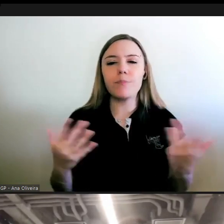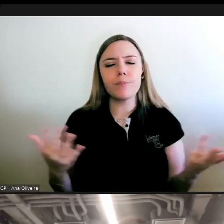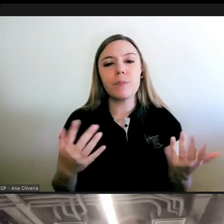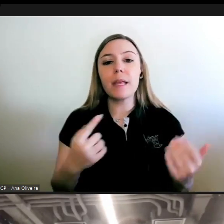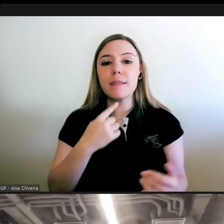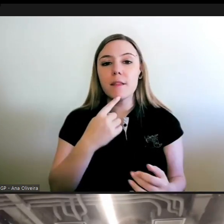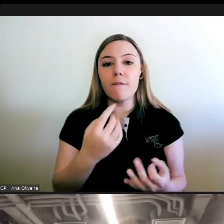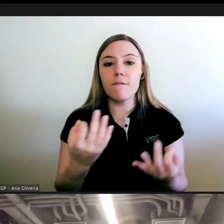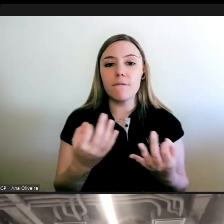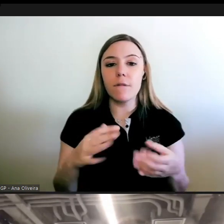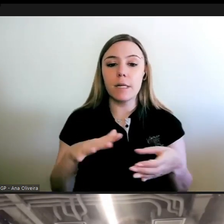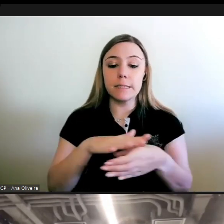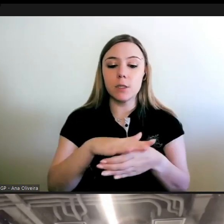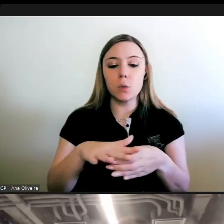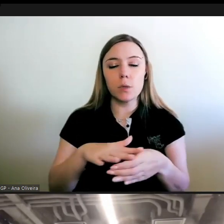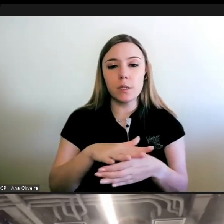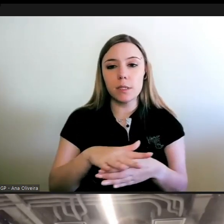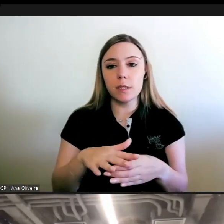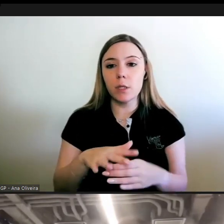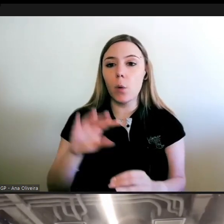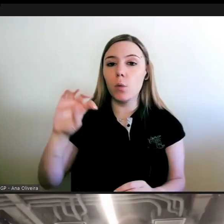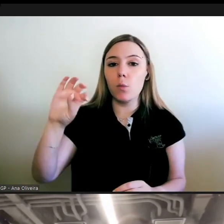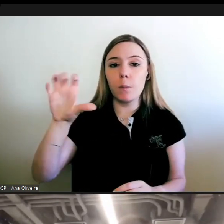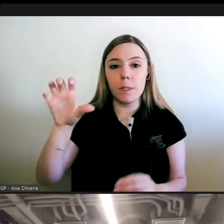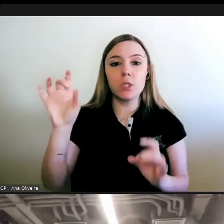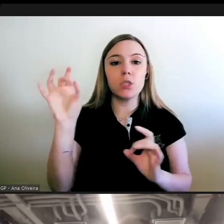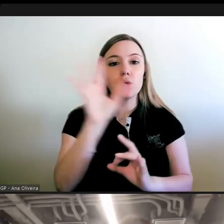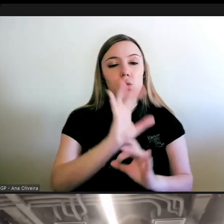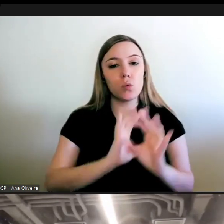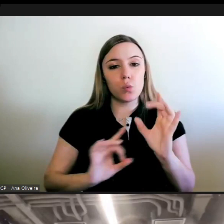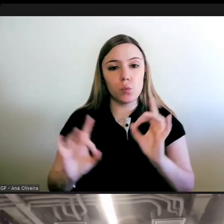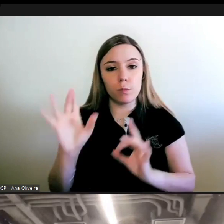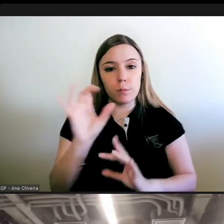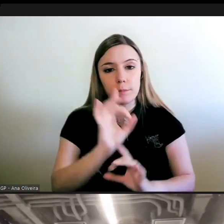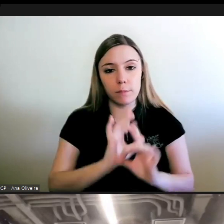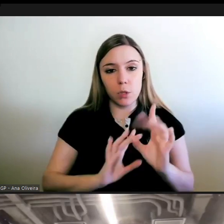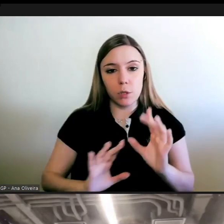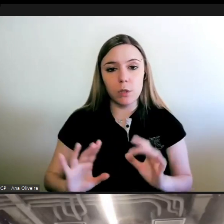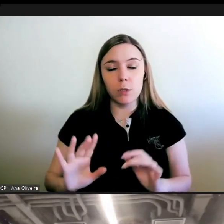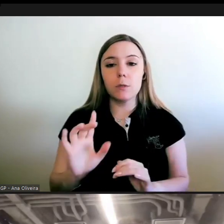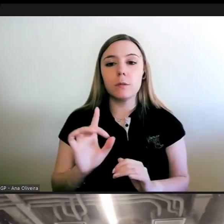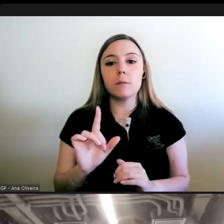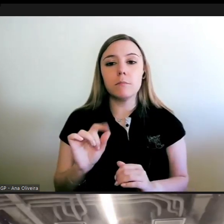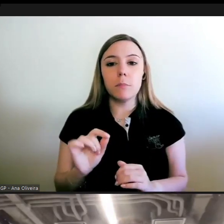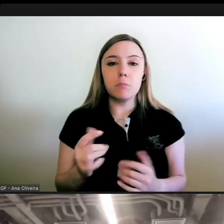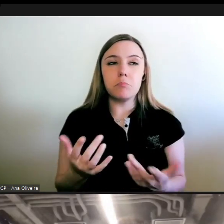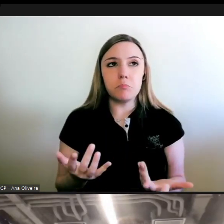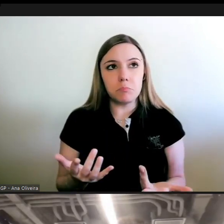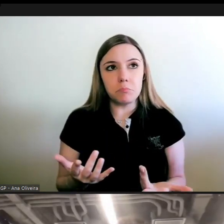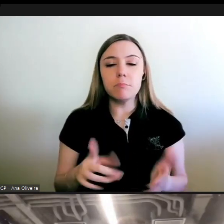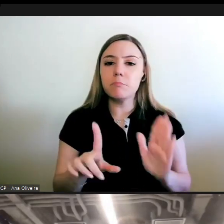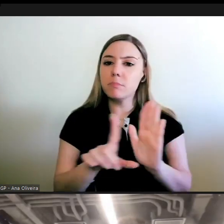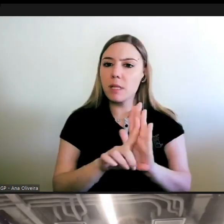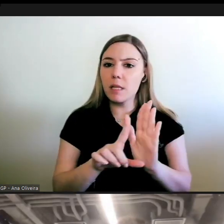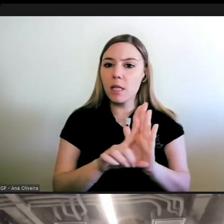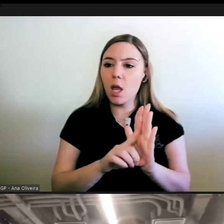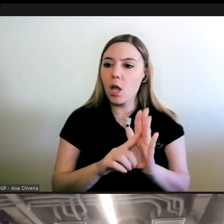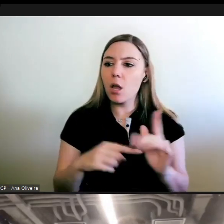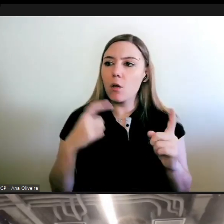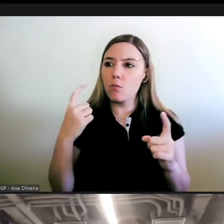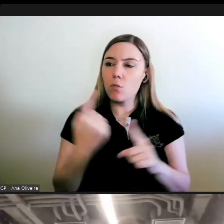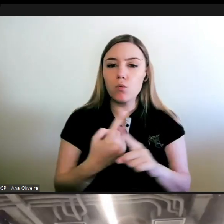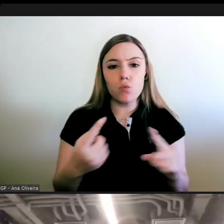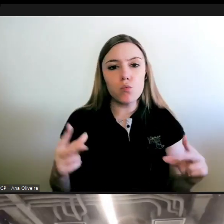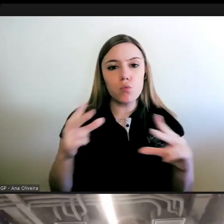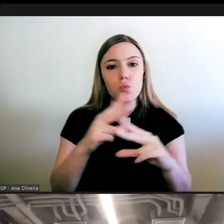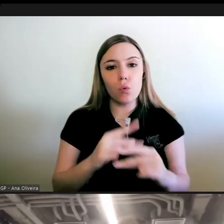contexto de um país europeu e fortemente, e com uma legislação muito inovadora nestas